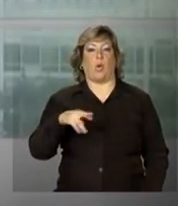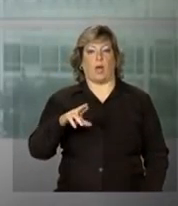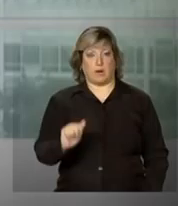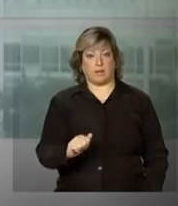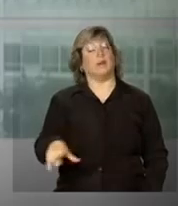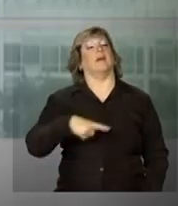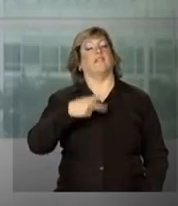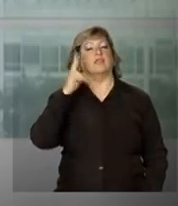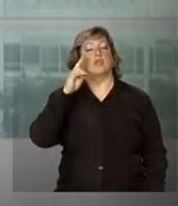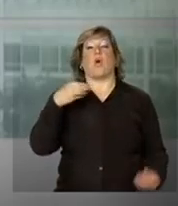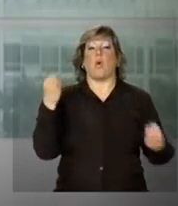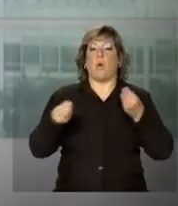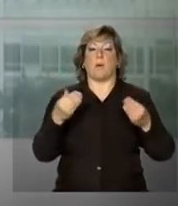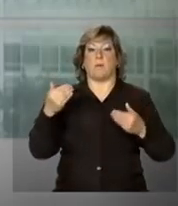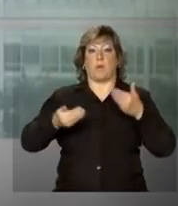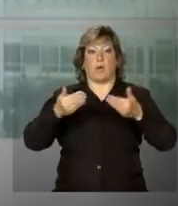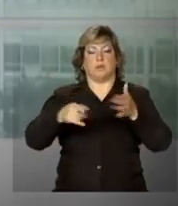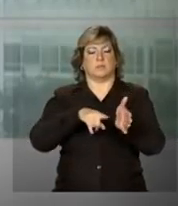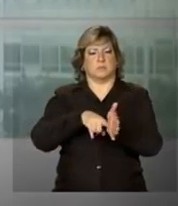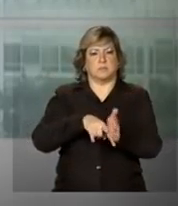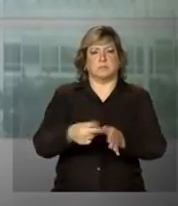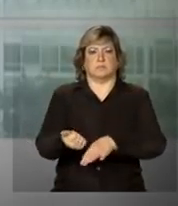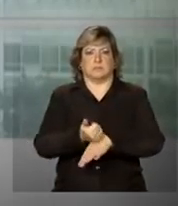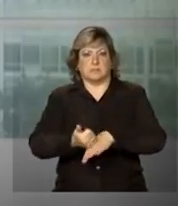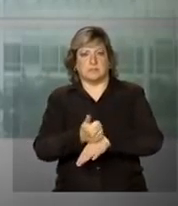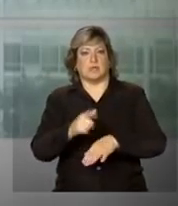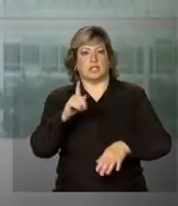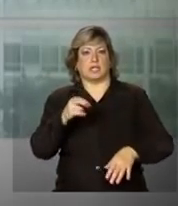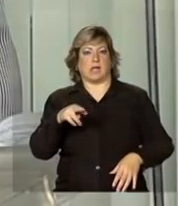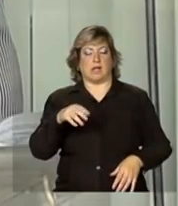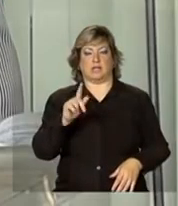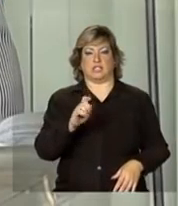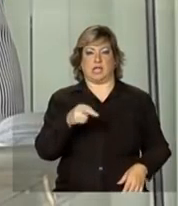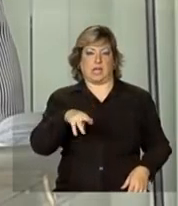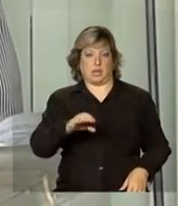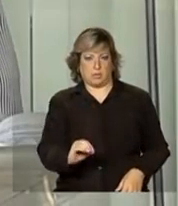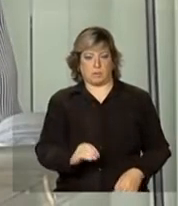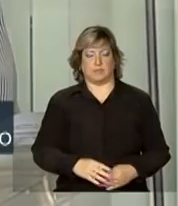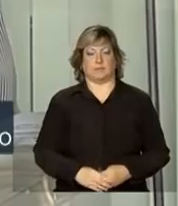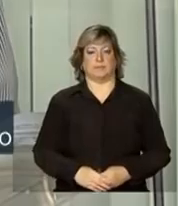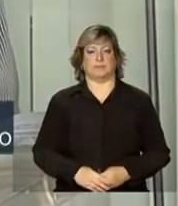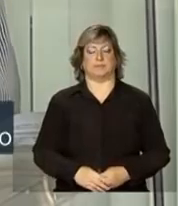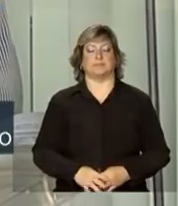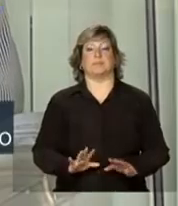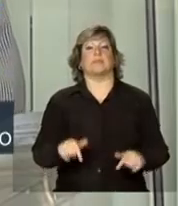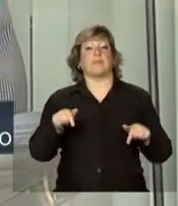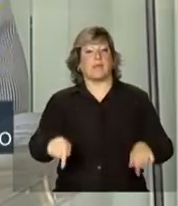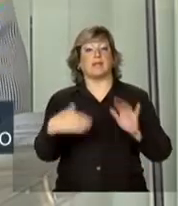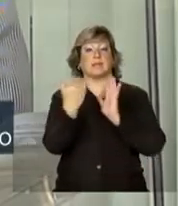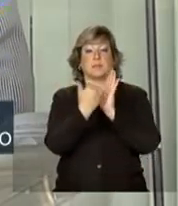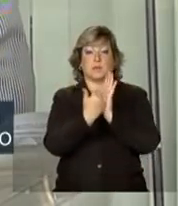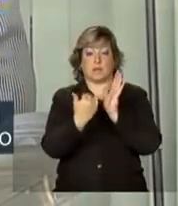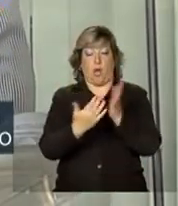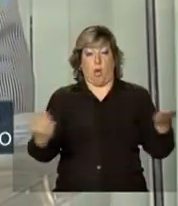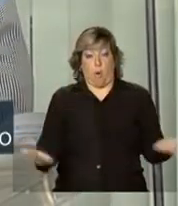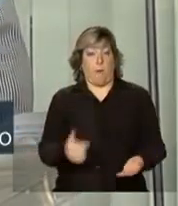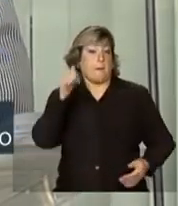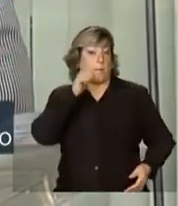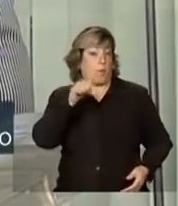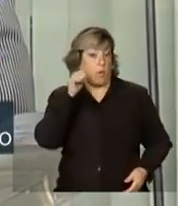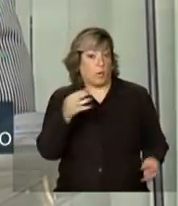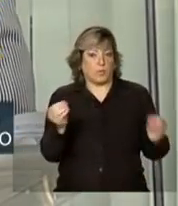o progresso das pesquisas de relações de gênero. Este programa hoje, Mulher e Ciência, é